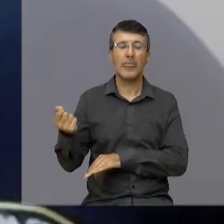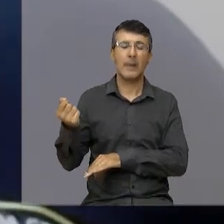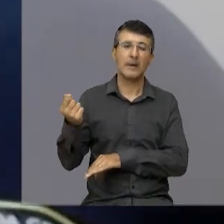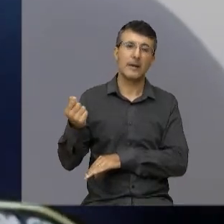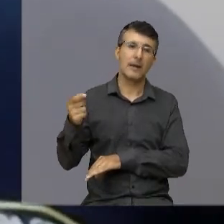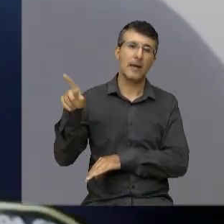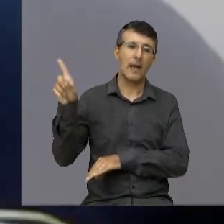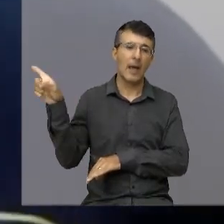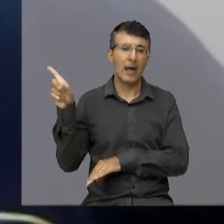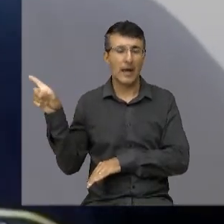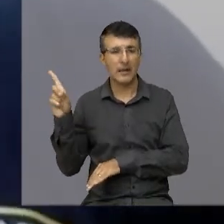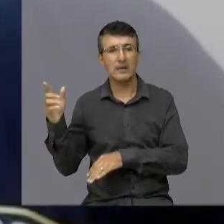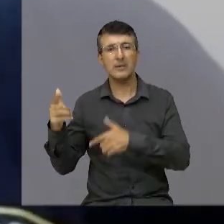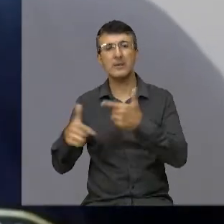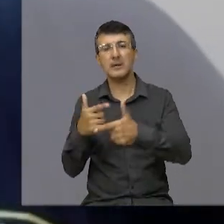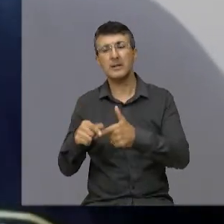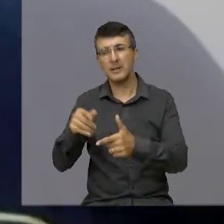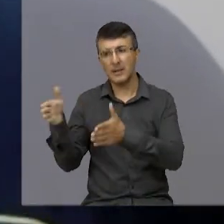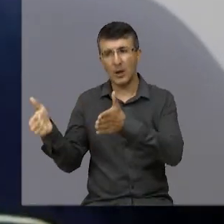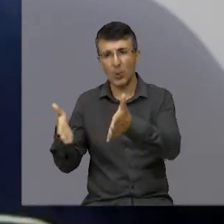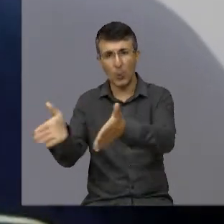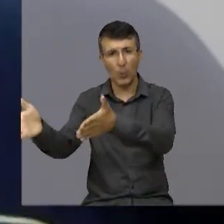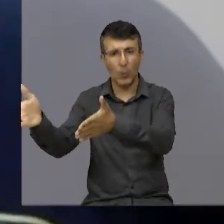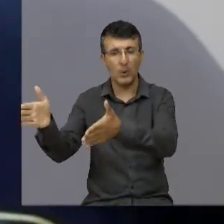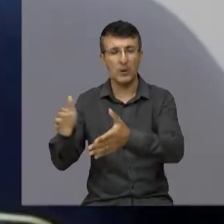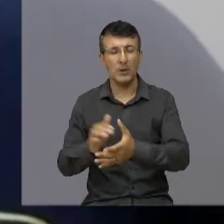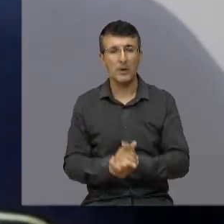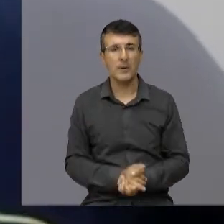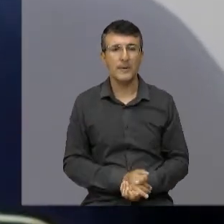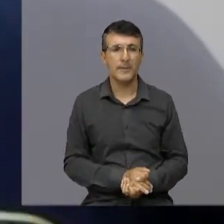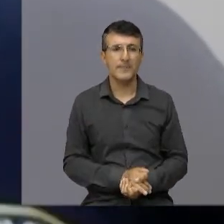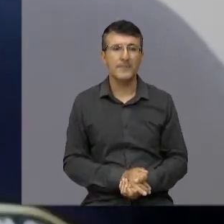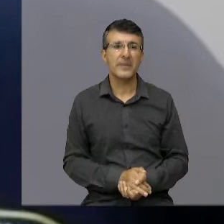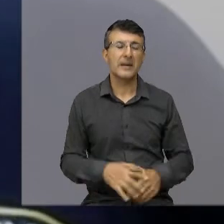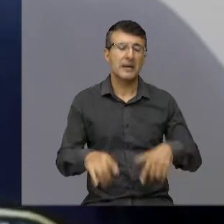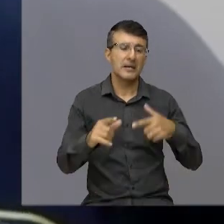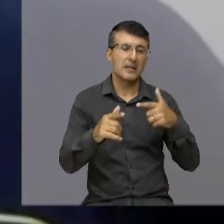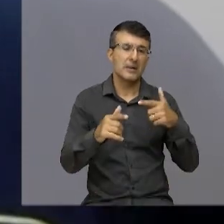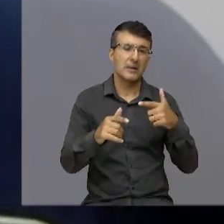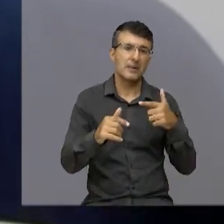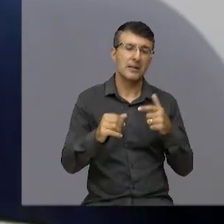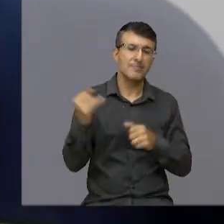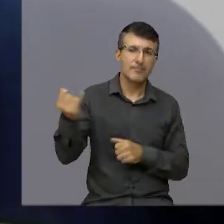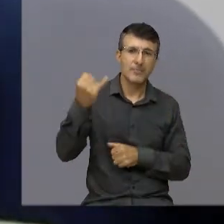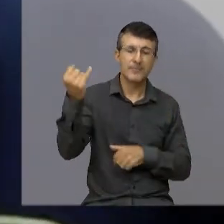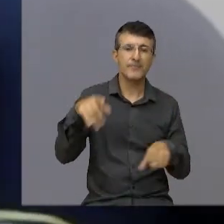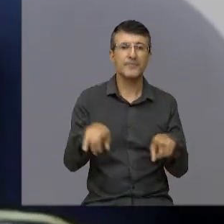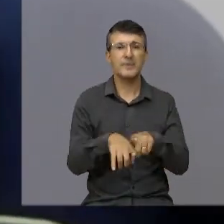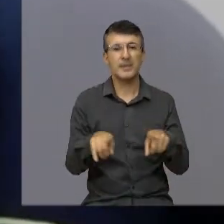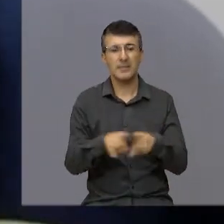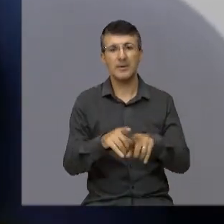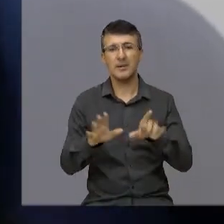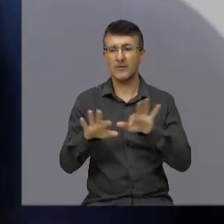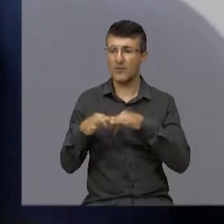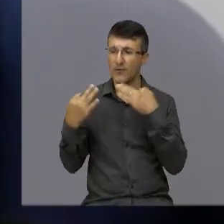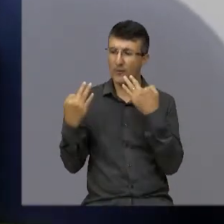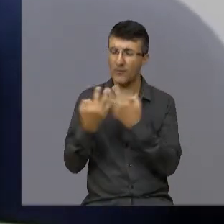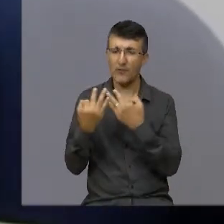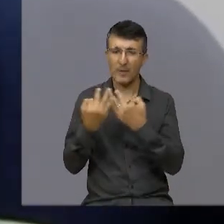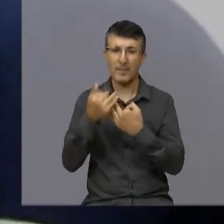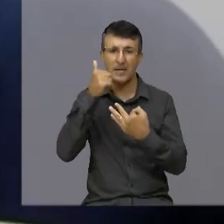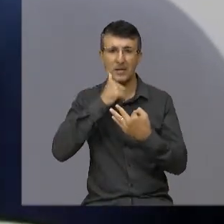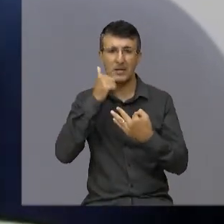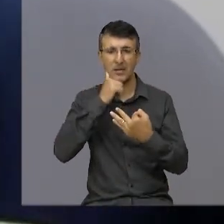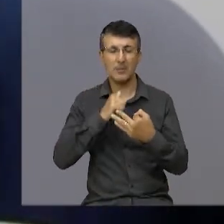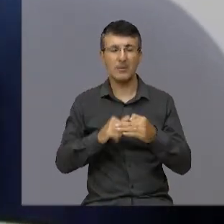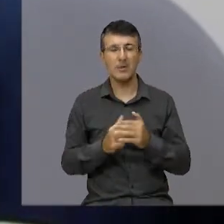que trabalham tanto com a mulher quanto com a criança também, que eu acho muito importante envolver o familiar da mulher nos trabalhos que a Guarda